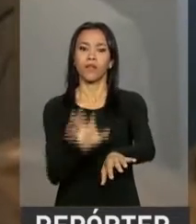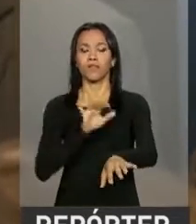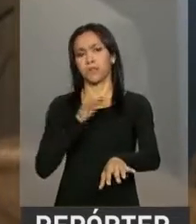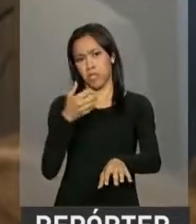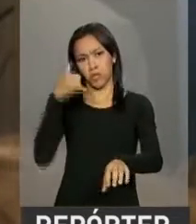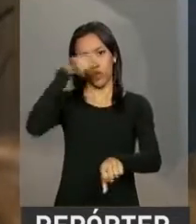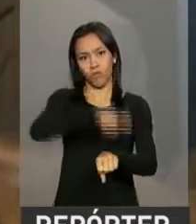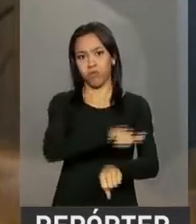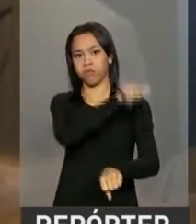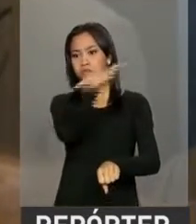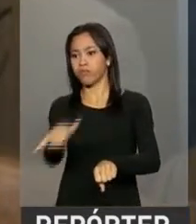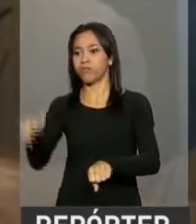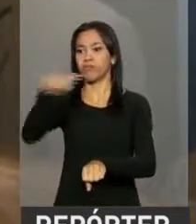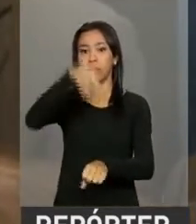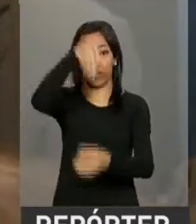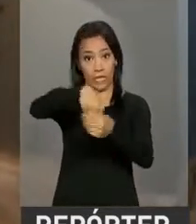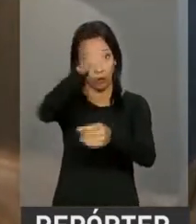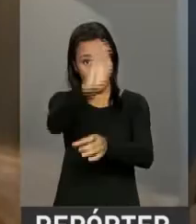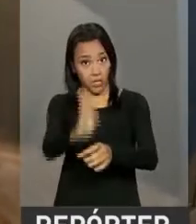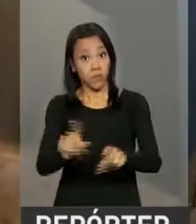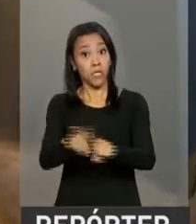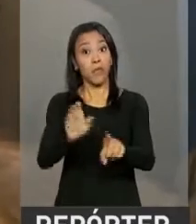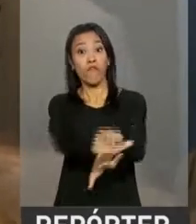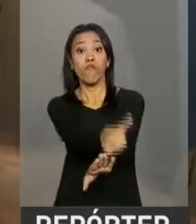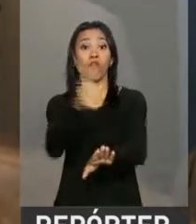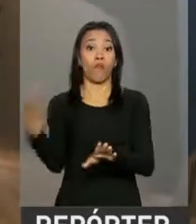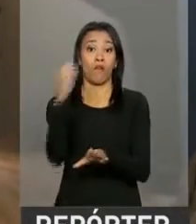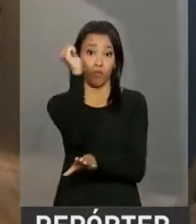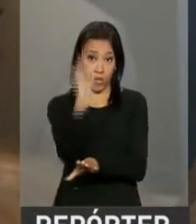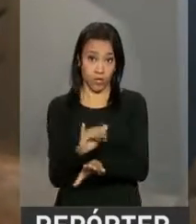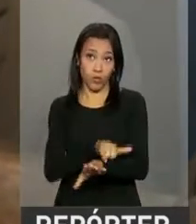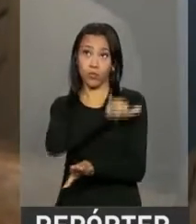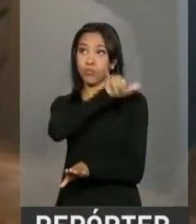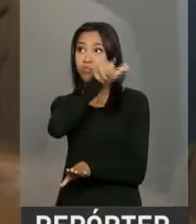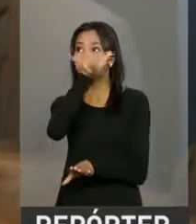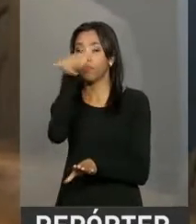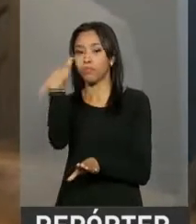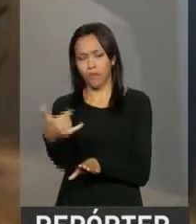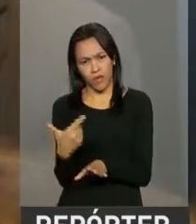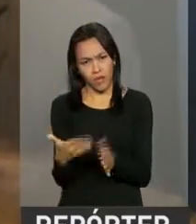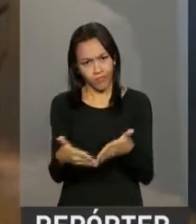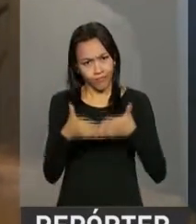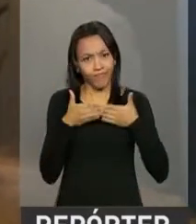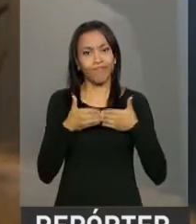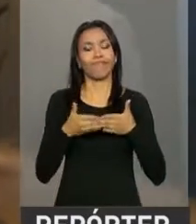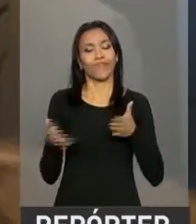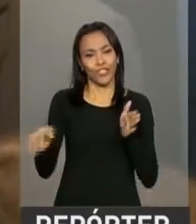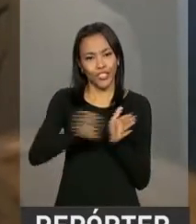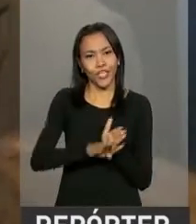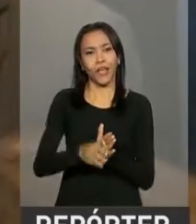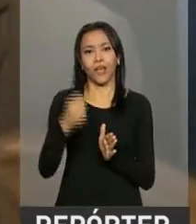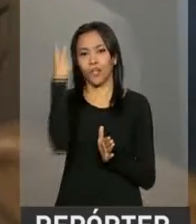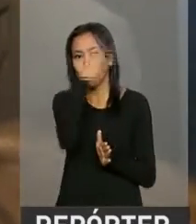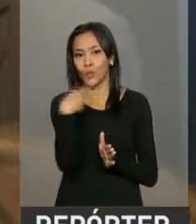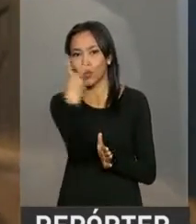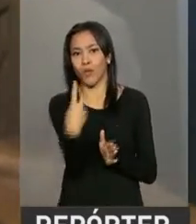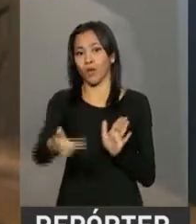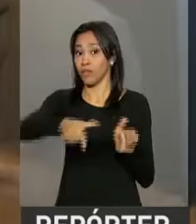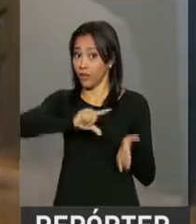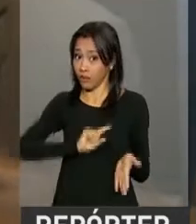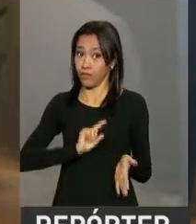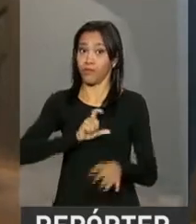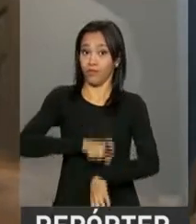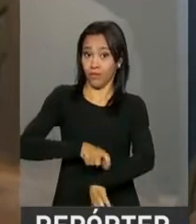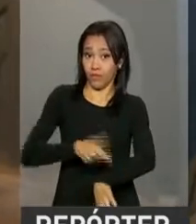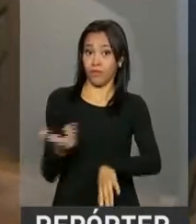doméstico e também no voo internacional. Então a gente mantém essa orientação, chega em 2 horas antes, né, para que não haja nenhum tipo de problema e a gente